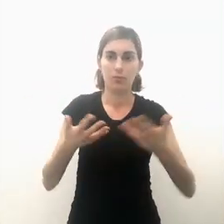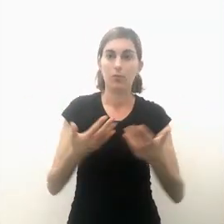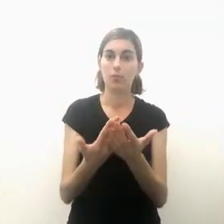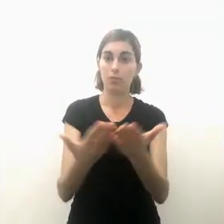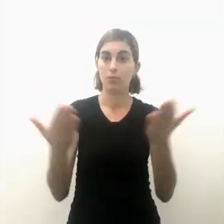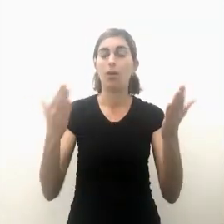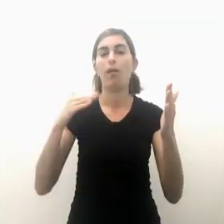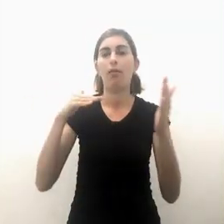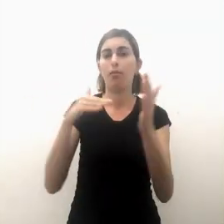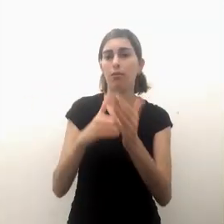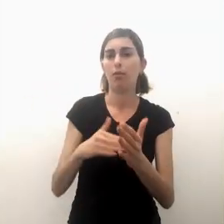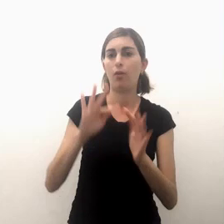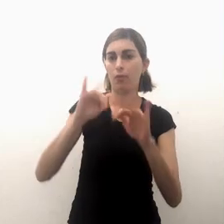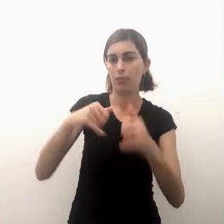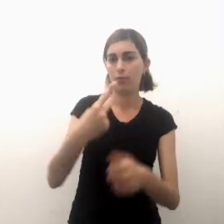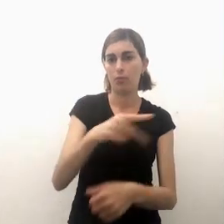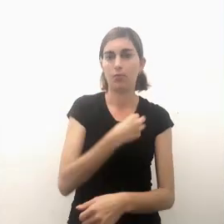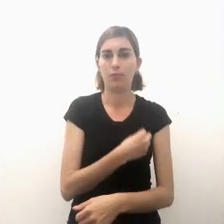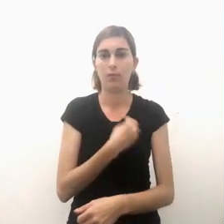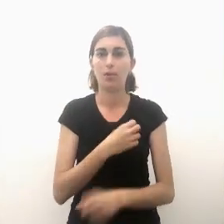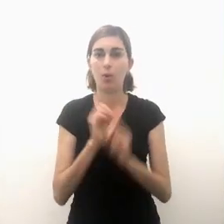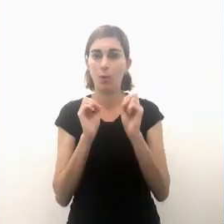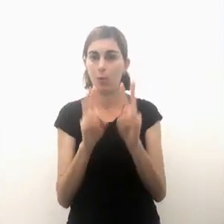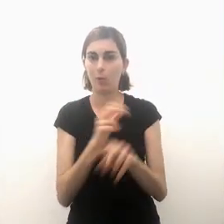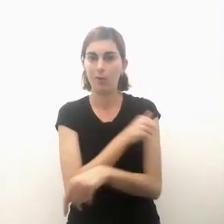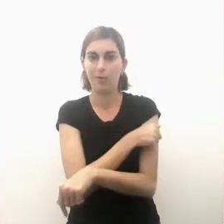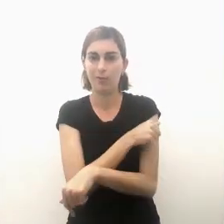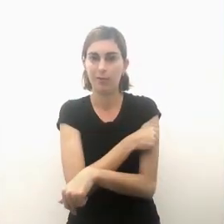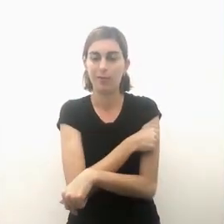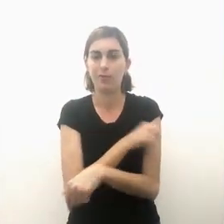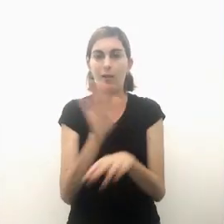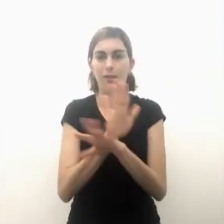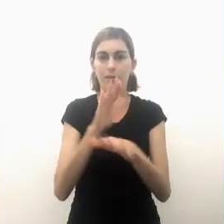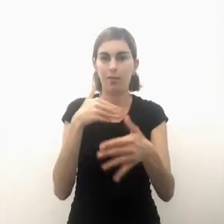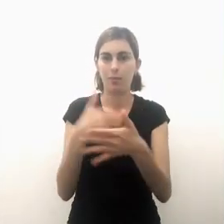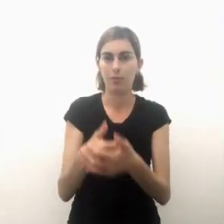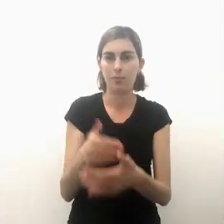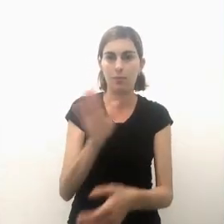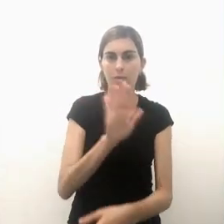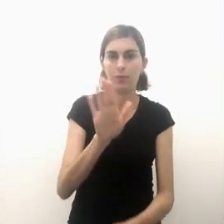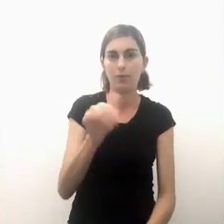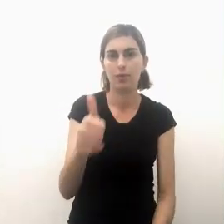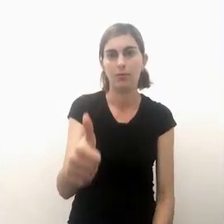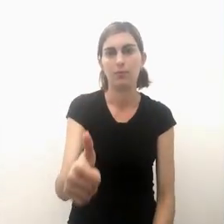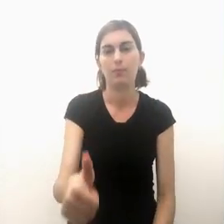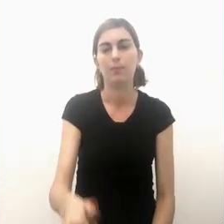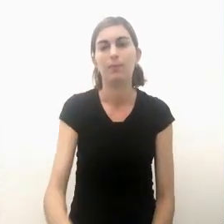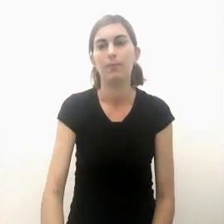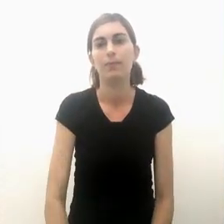agora e vai ser para você até o fim da sua vida. Ok, oitavo ano? Até uma próxima aula e valeu!